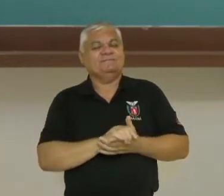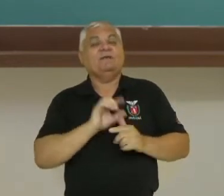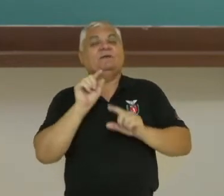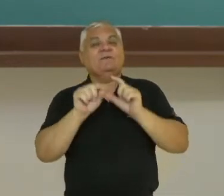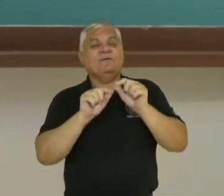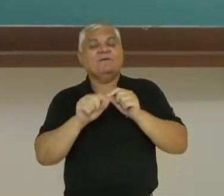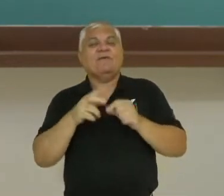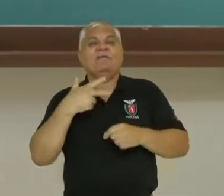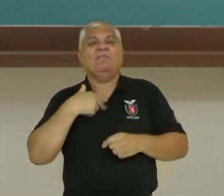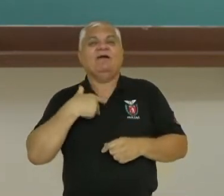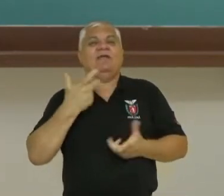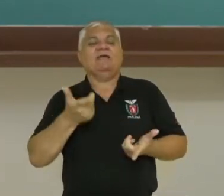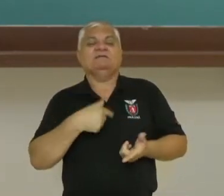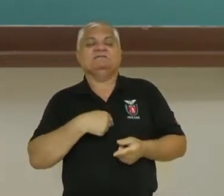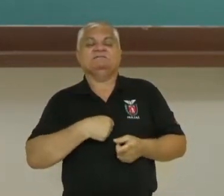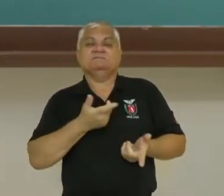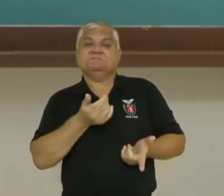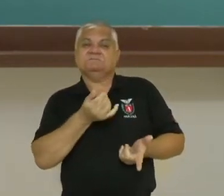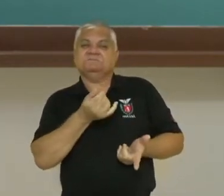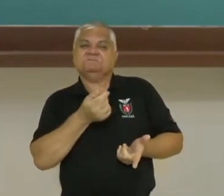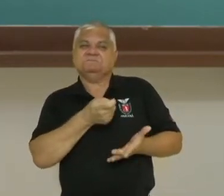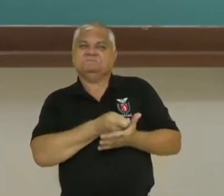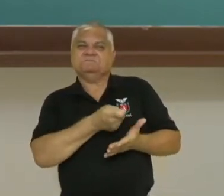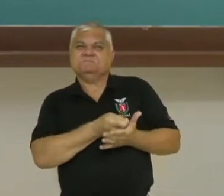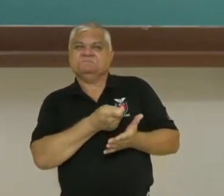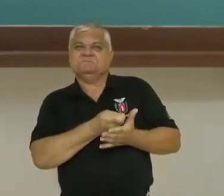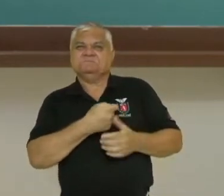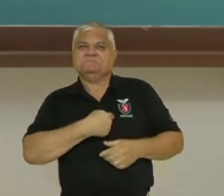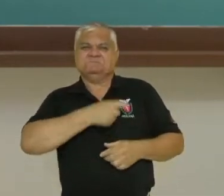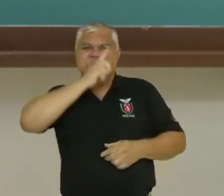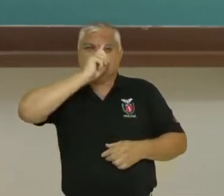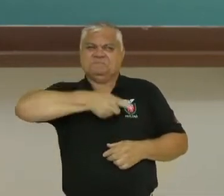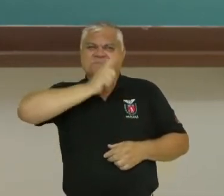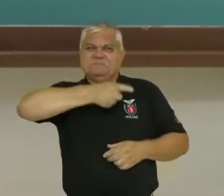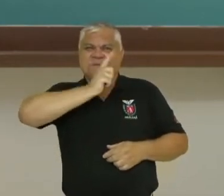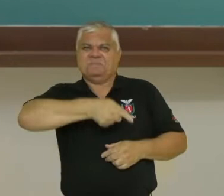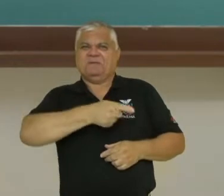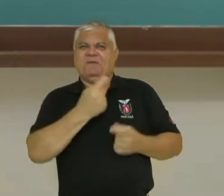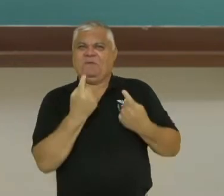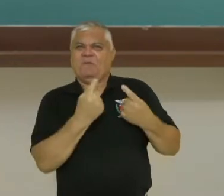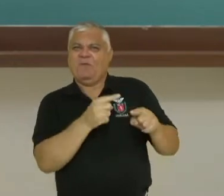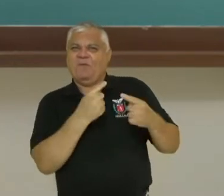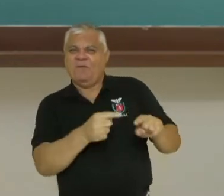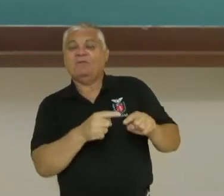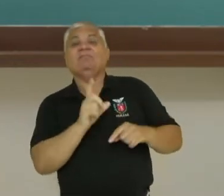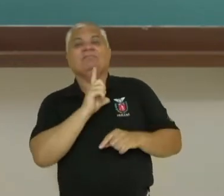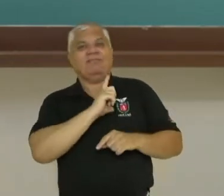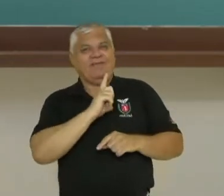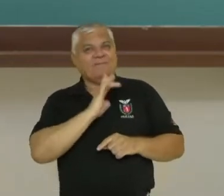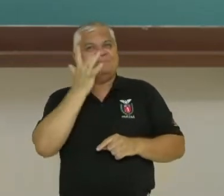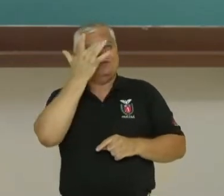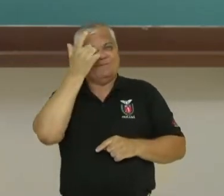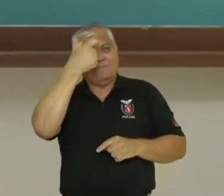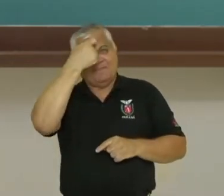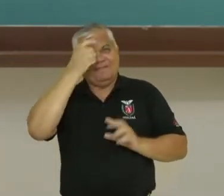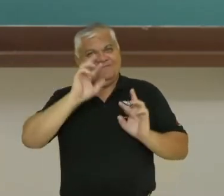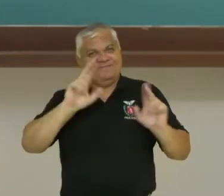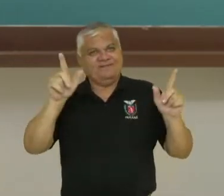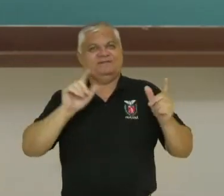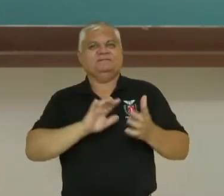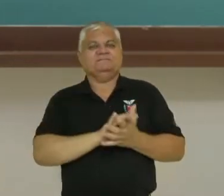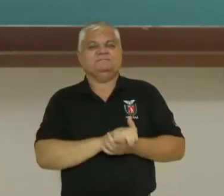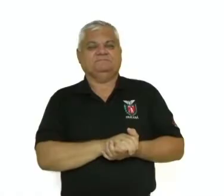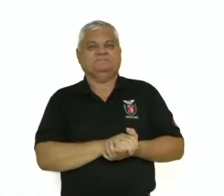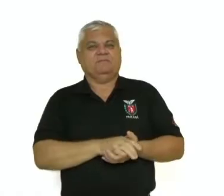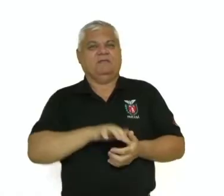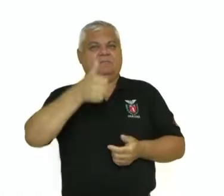foi forçada e até mesmo ditatorial contra pessoas que pensavam de formas diferentes.